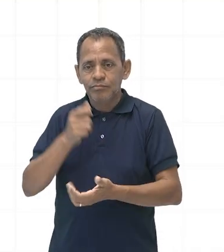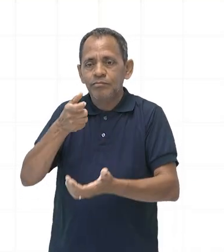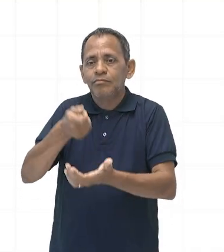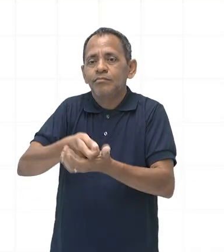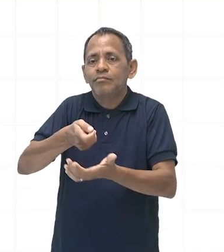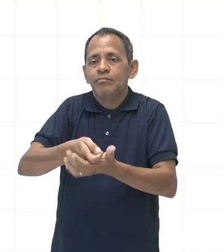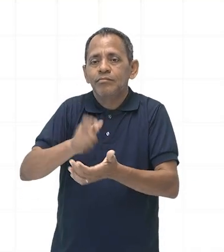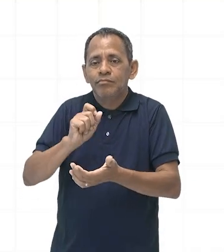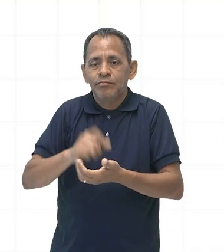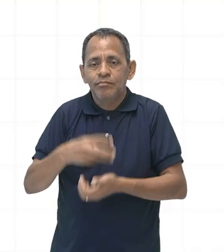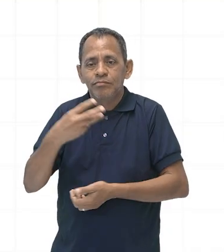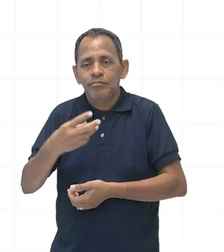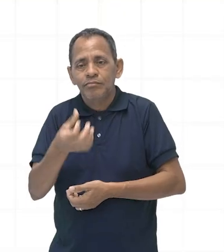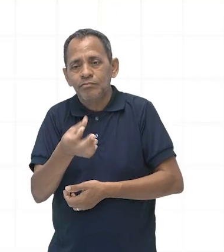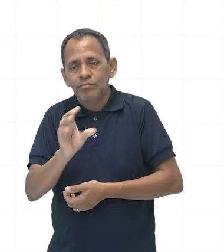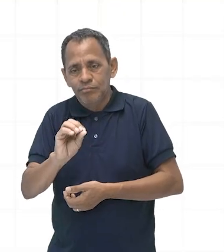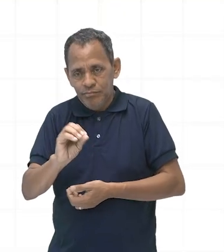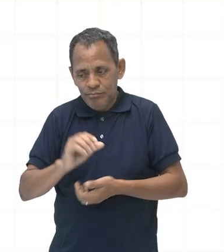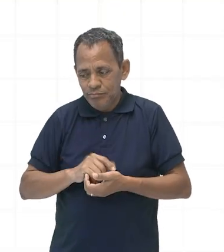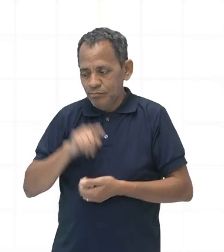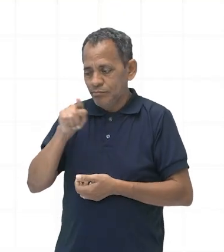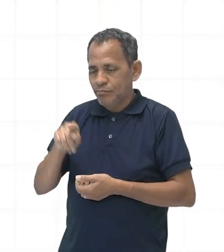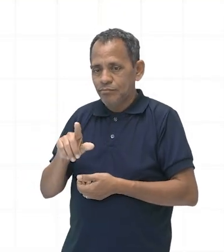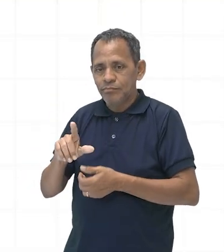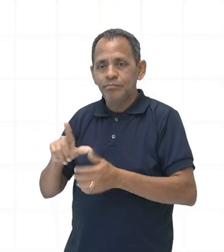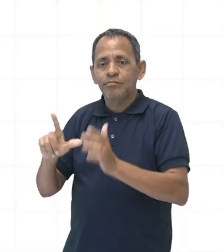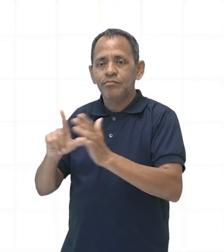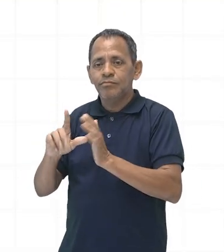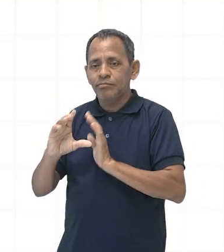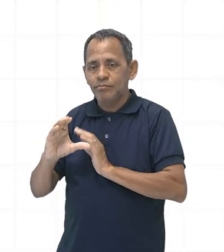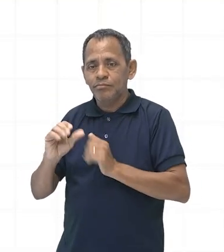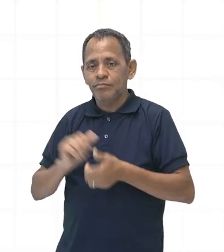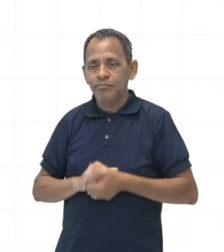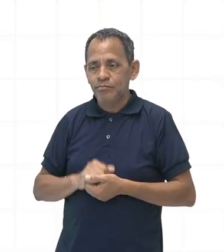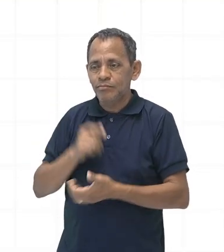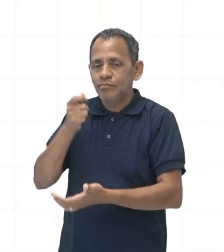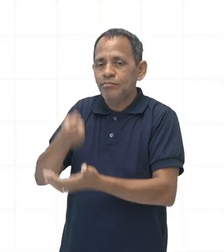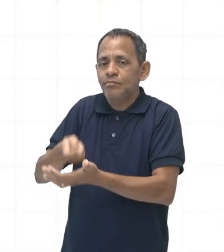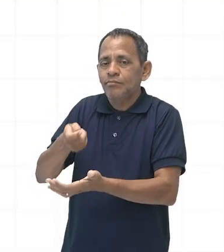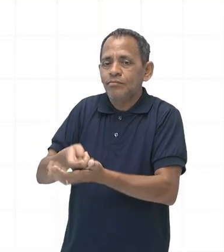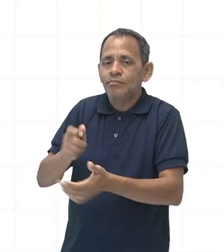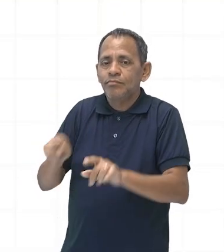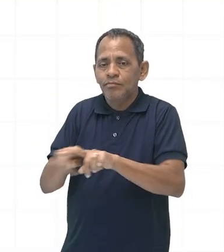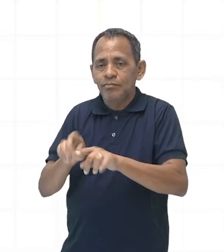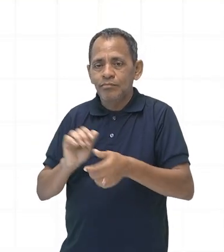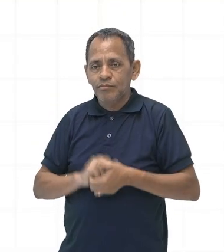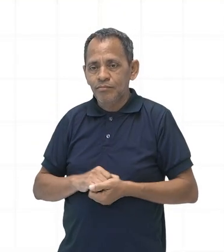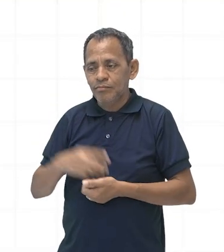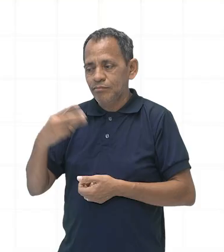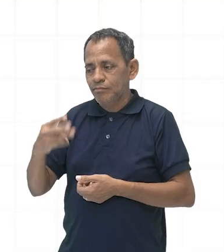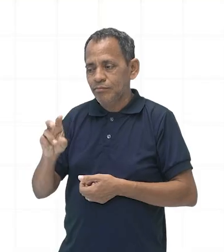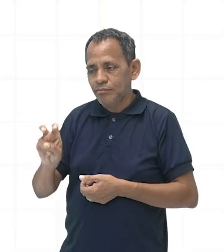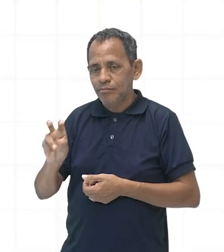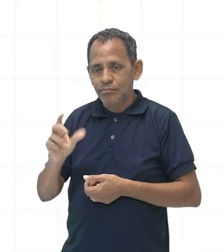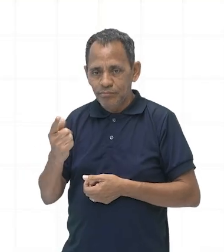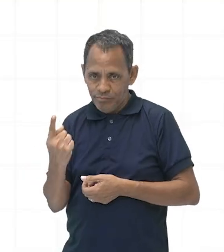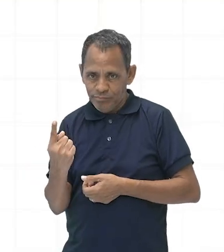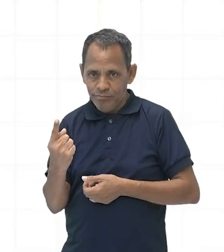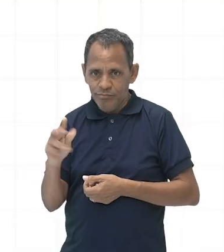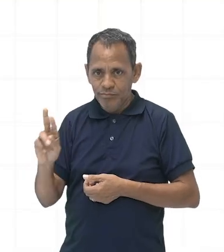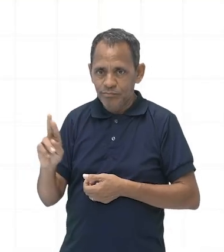ela vai pagar R$ 360. Na livraria C, ela vai pagar R$